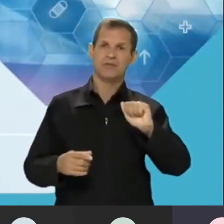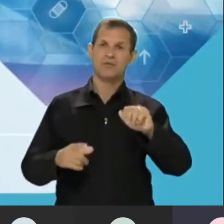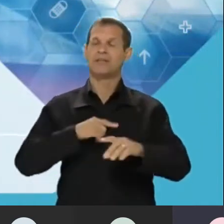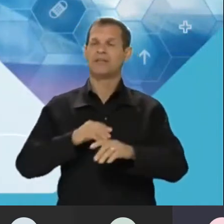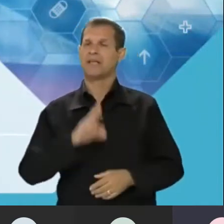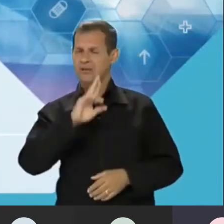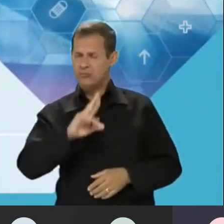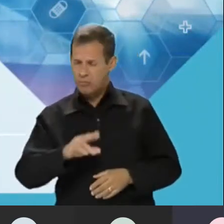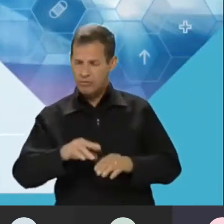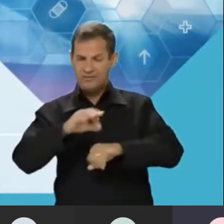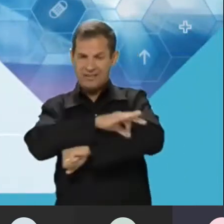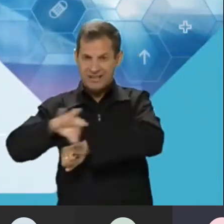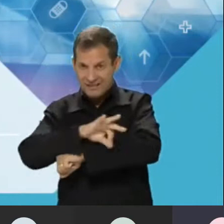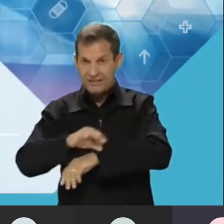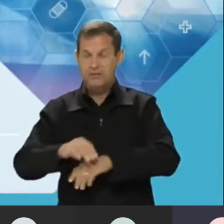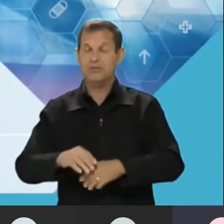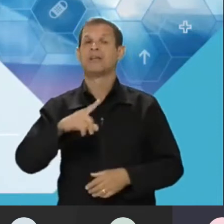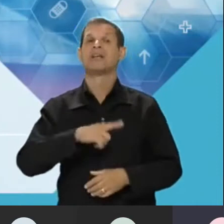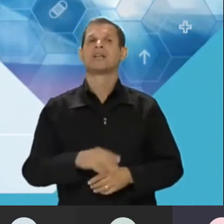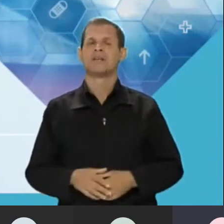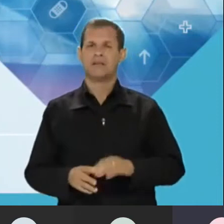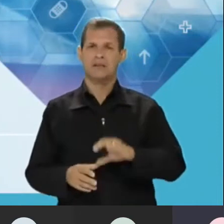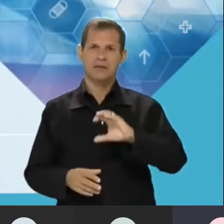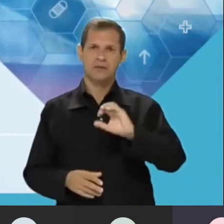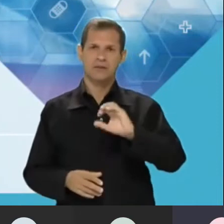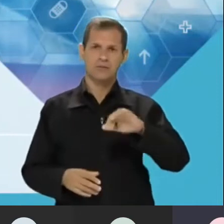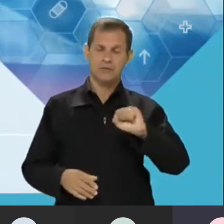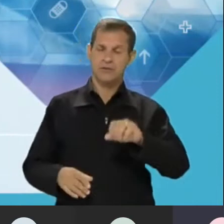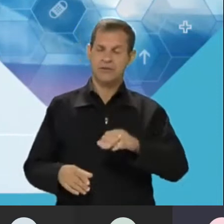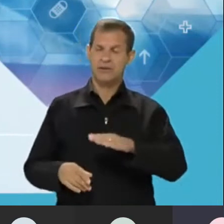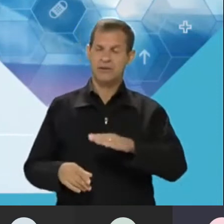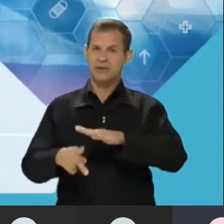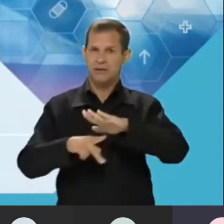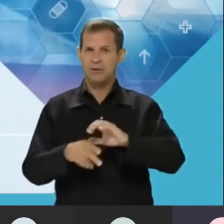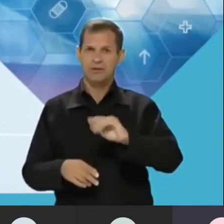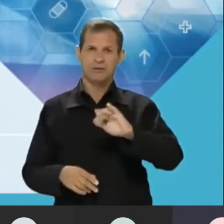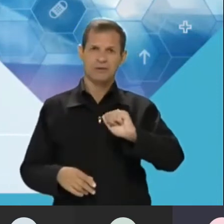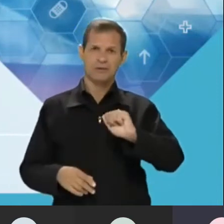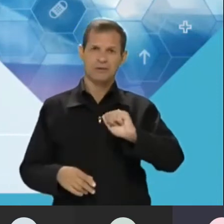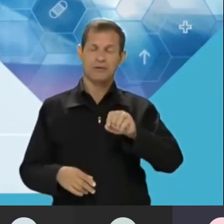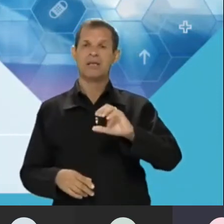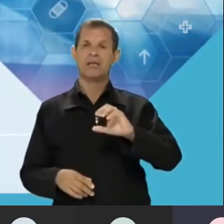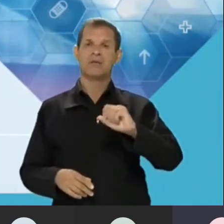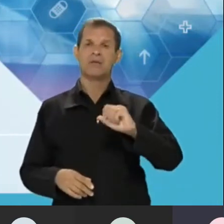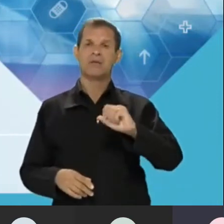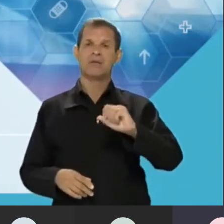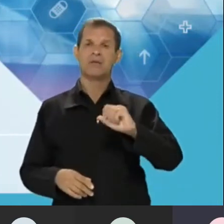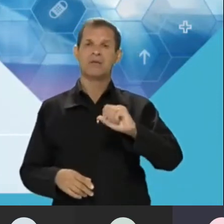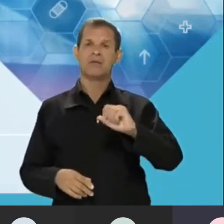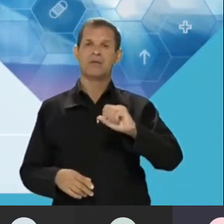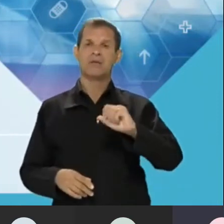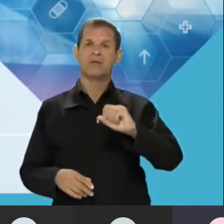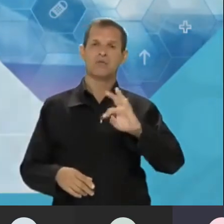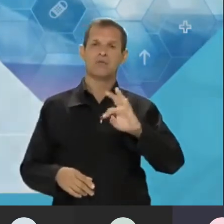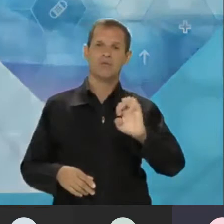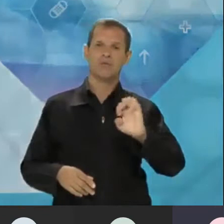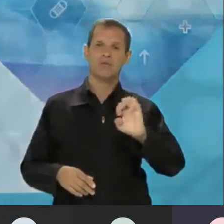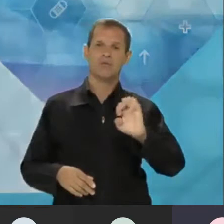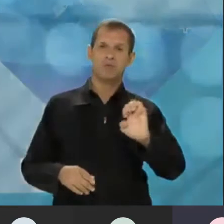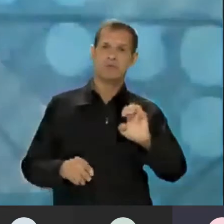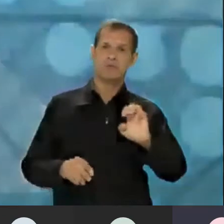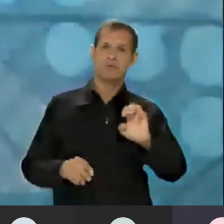que pensar nessas soluções arquitetônicas através de croquis, em planta baixa e em corte. tá? Então, a gente está finalizando